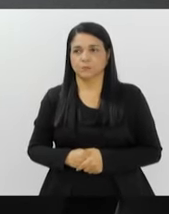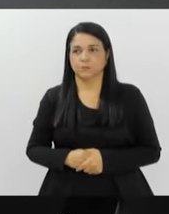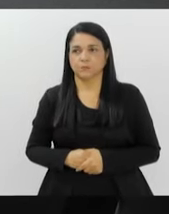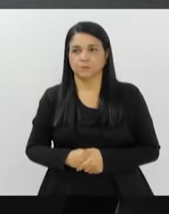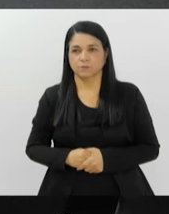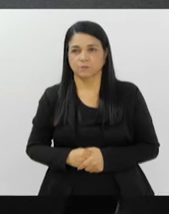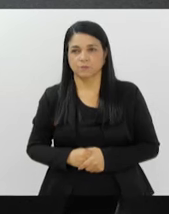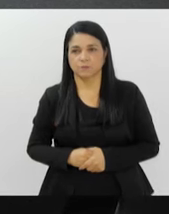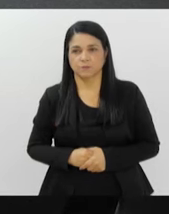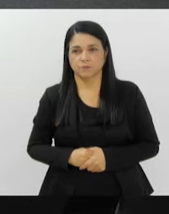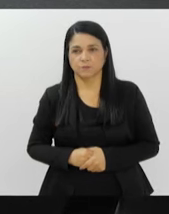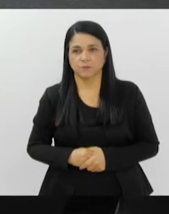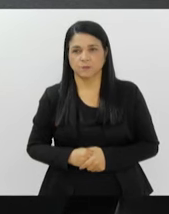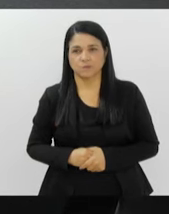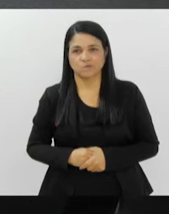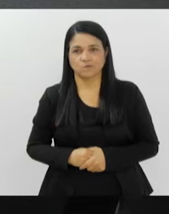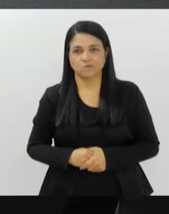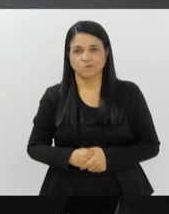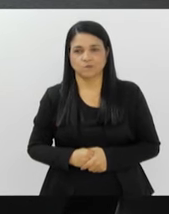tá cansado tá